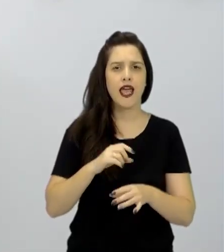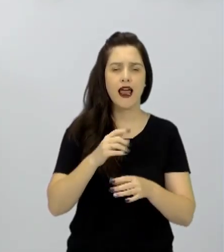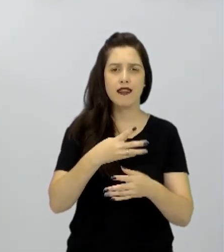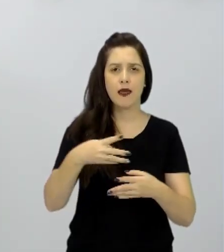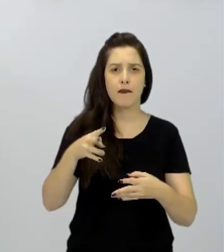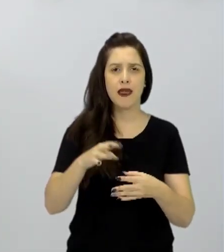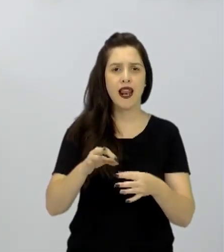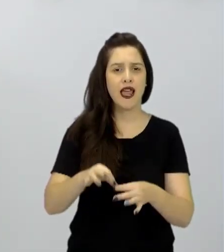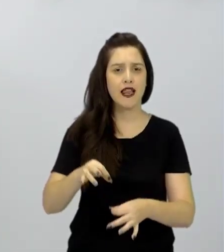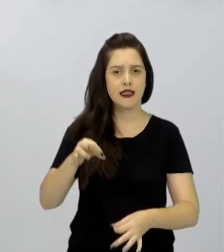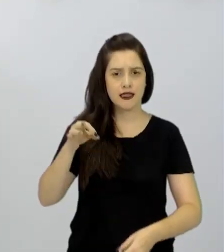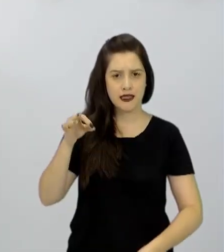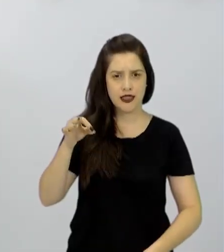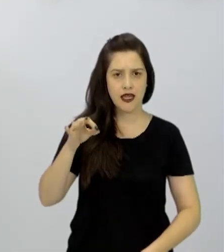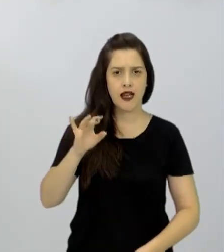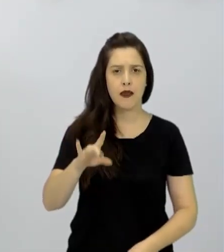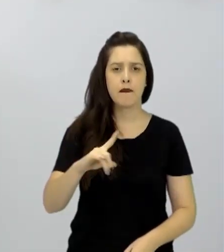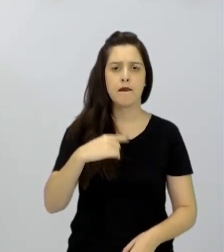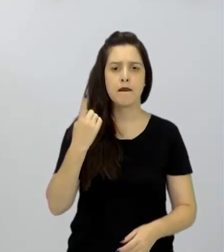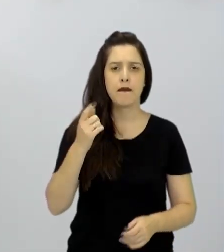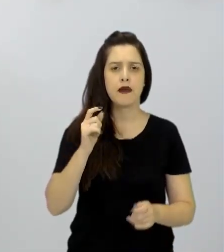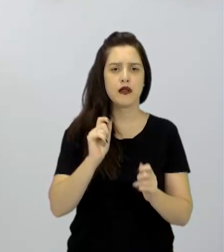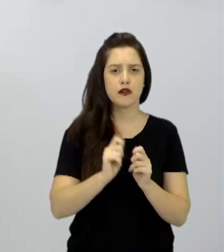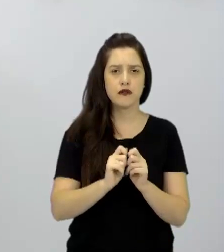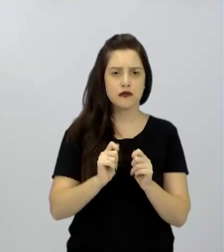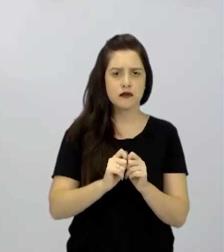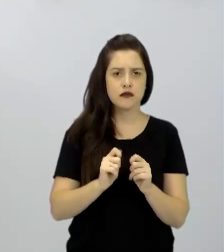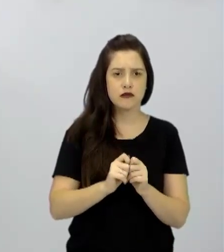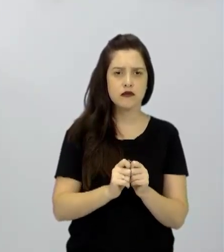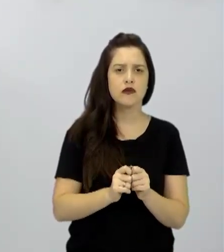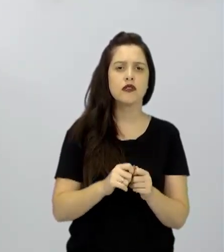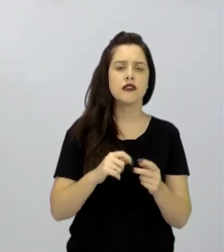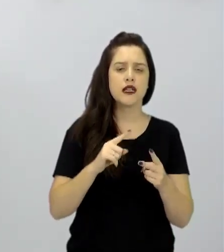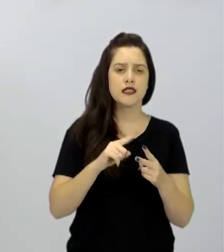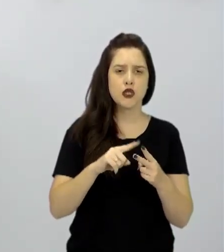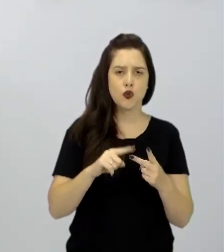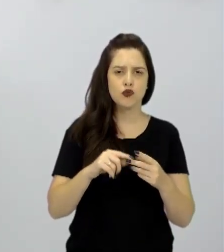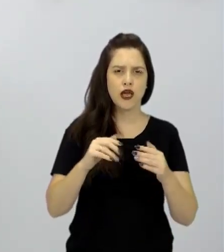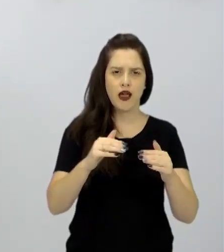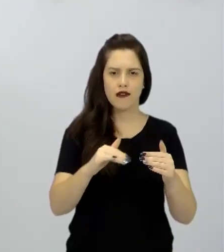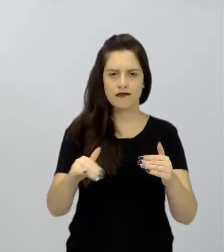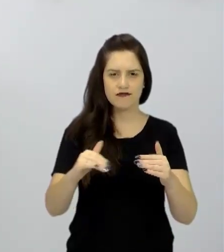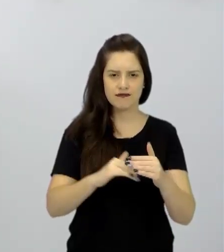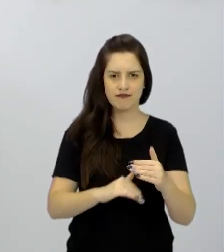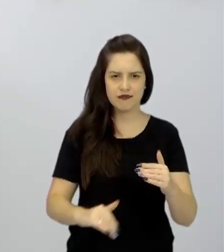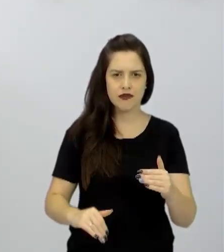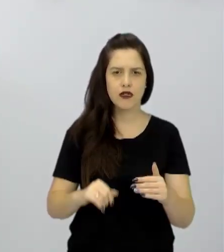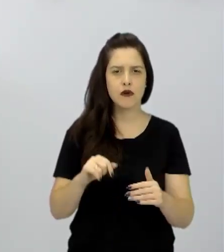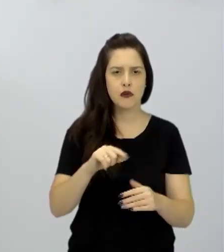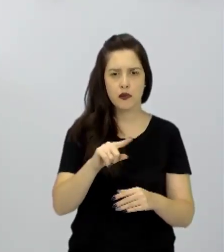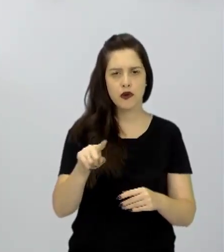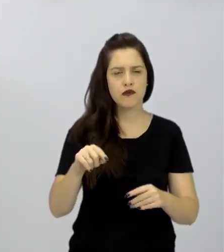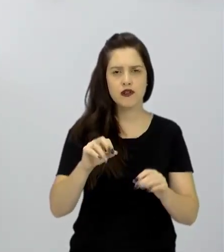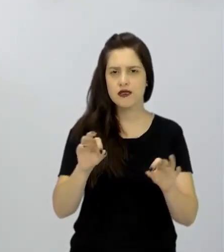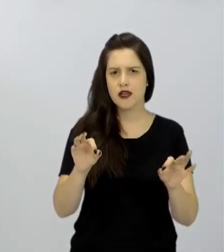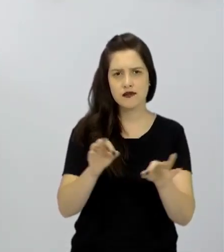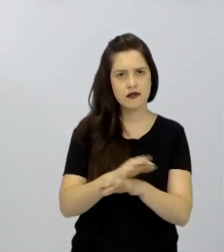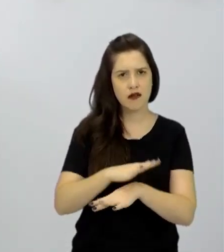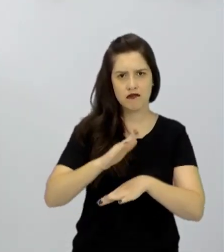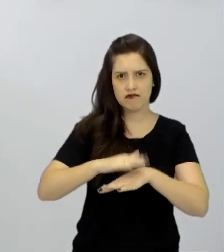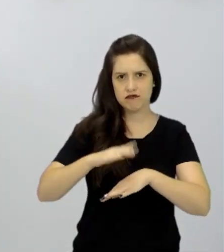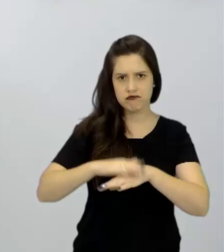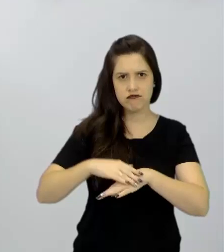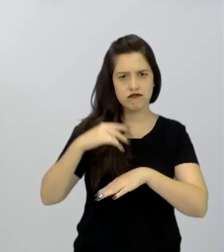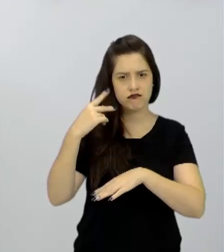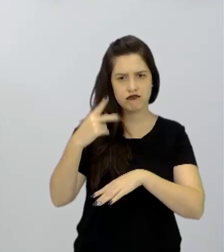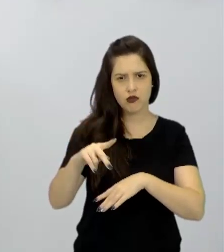tá? A gente vai fazer a primeira e a segunda linha e deixo para vocês terminarem aí